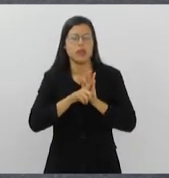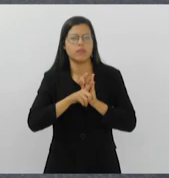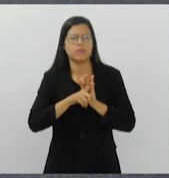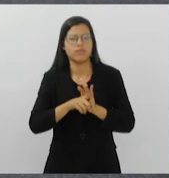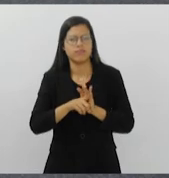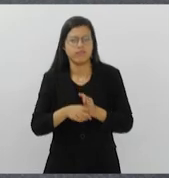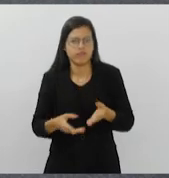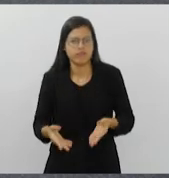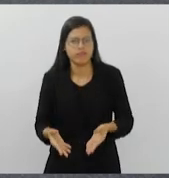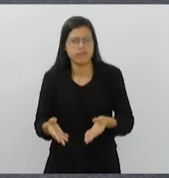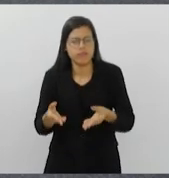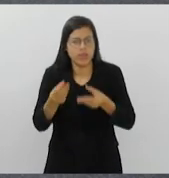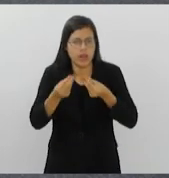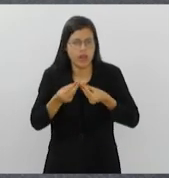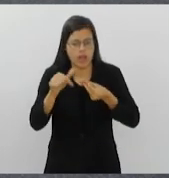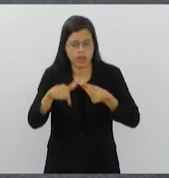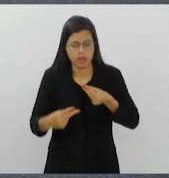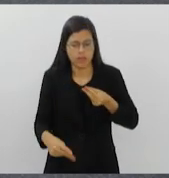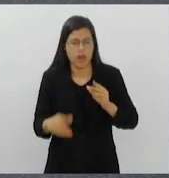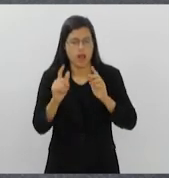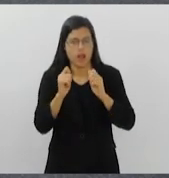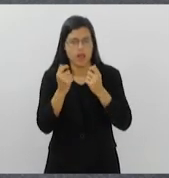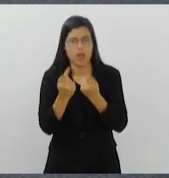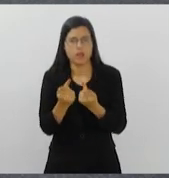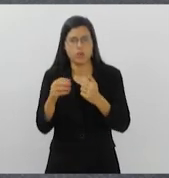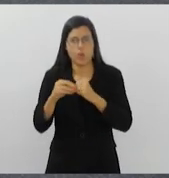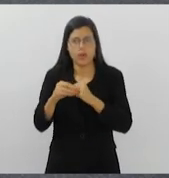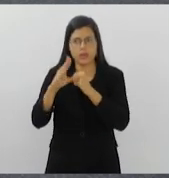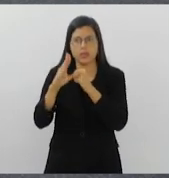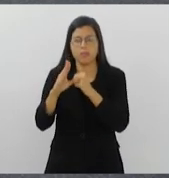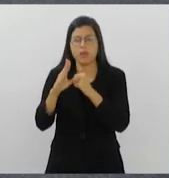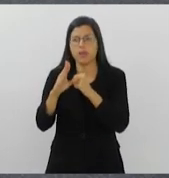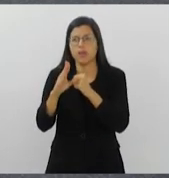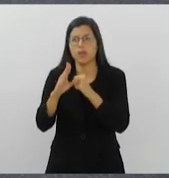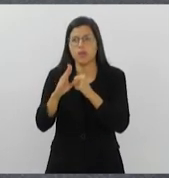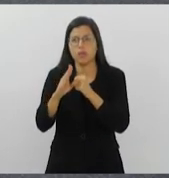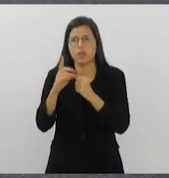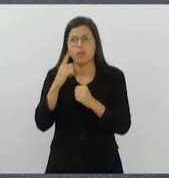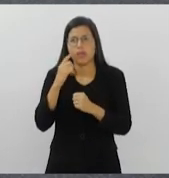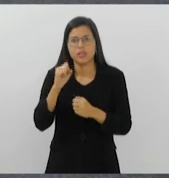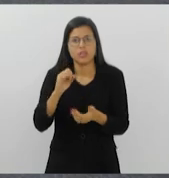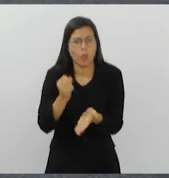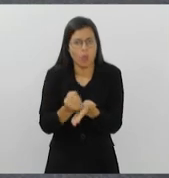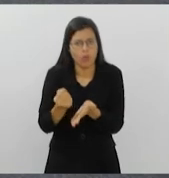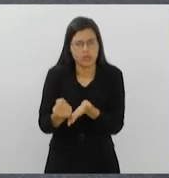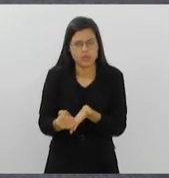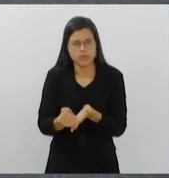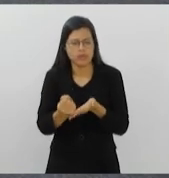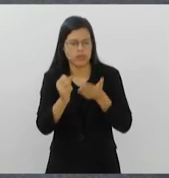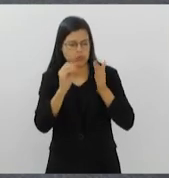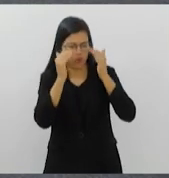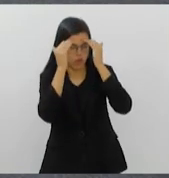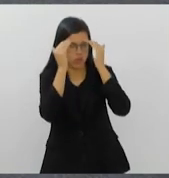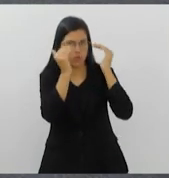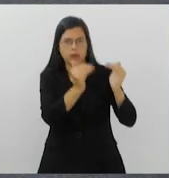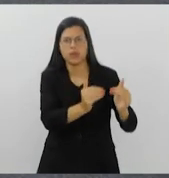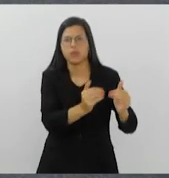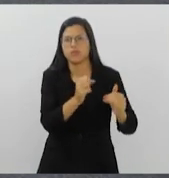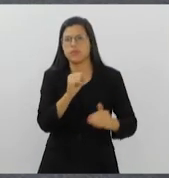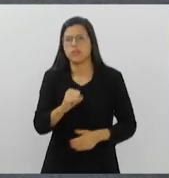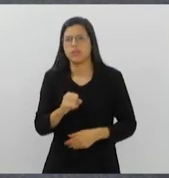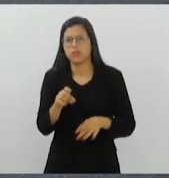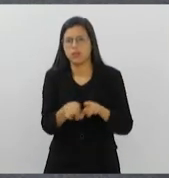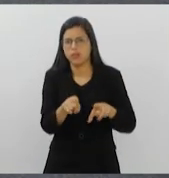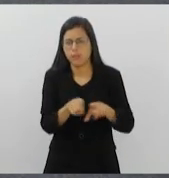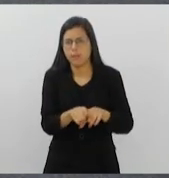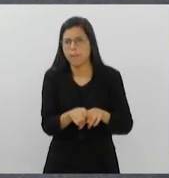casa munição e conhecimento para que, se de fato o contrato está sendo respeitado, se a taxa interna de rentabilidade